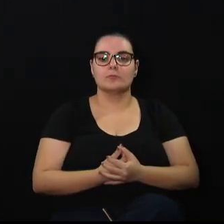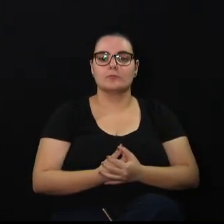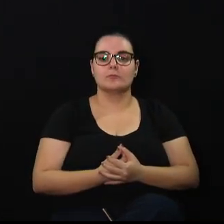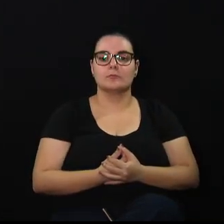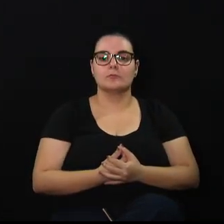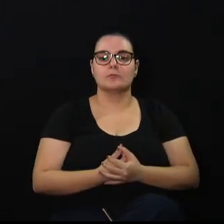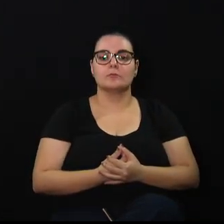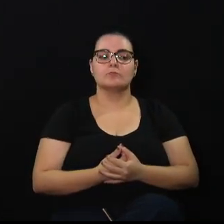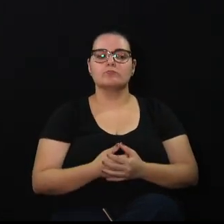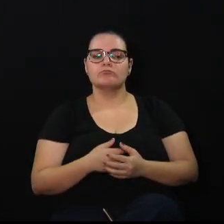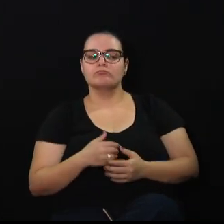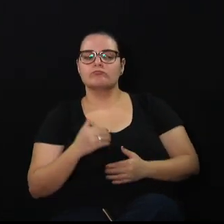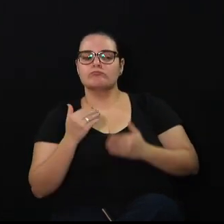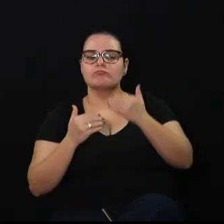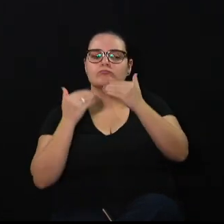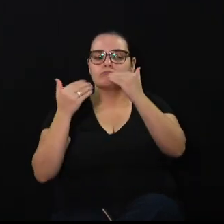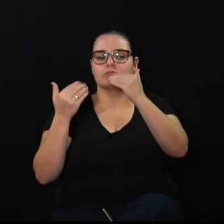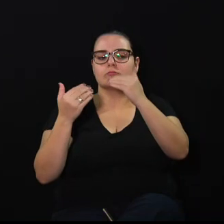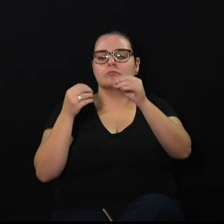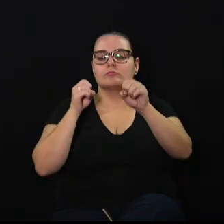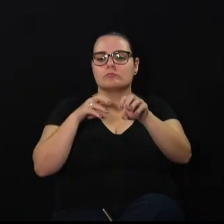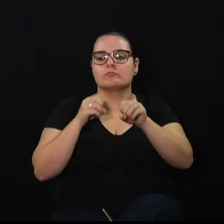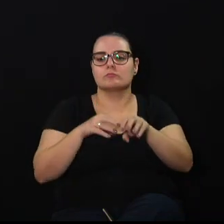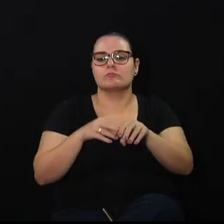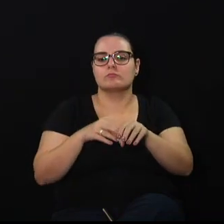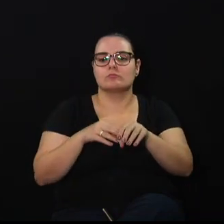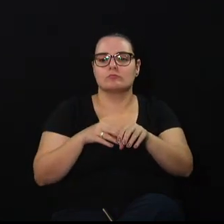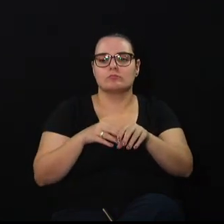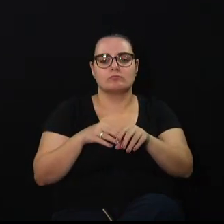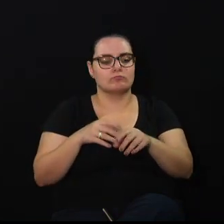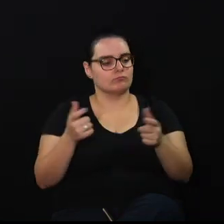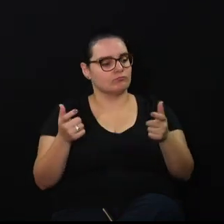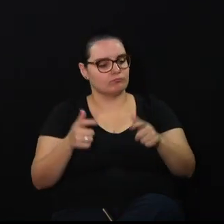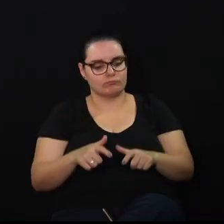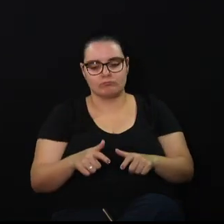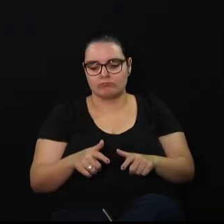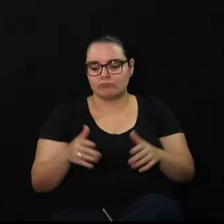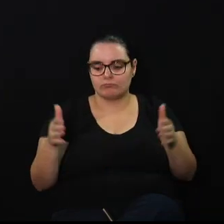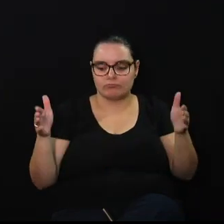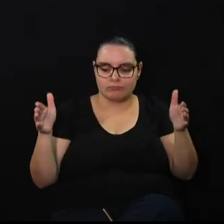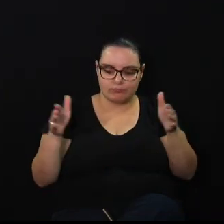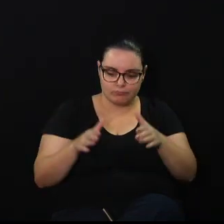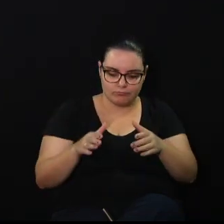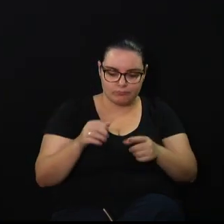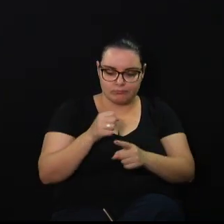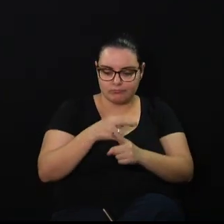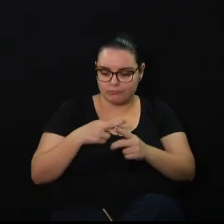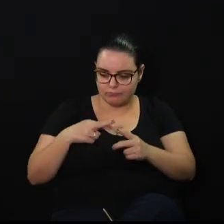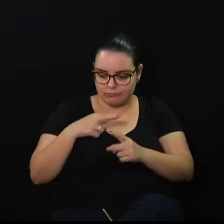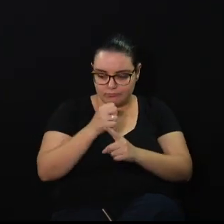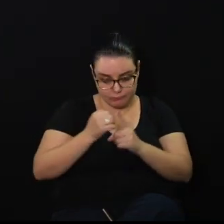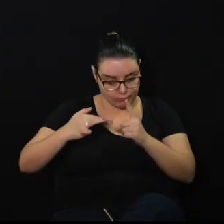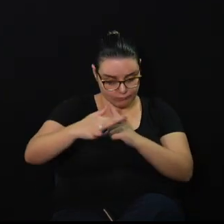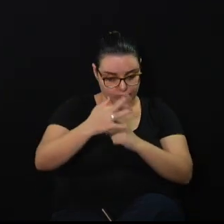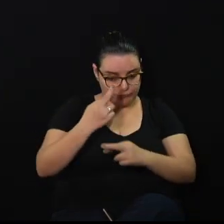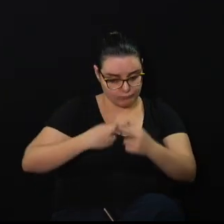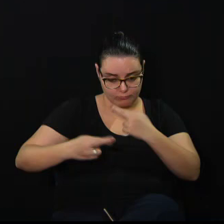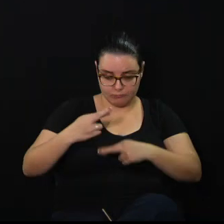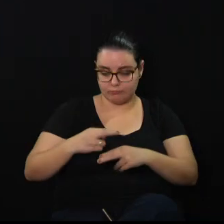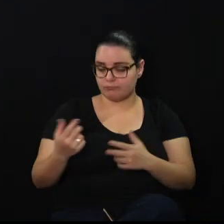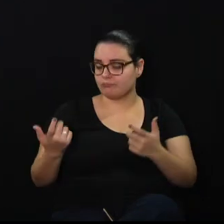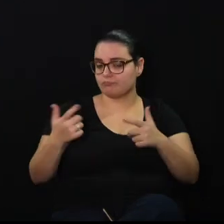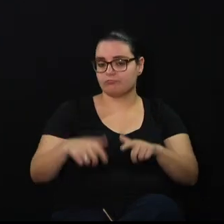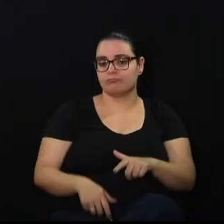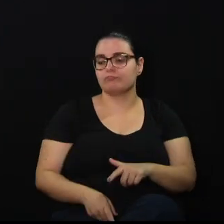escolar ele vai ter baixo é baixa interação social é então é uma habilidade que a gente